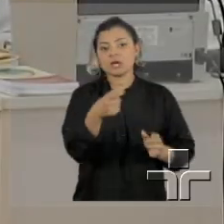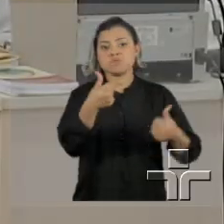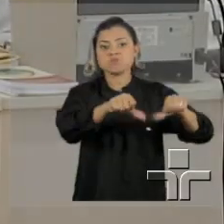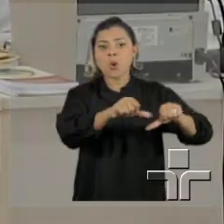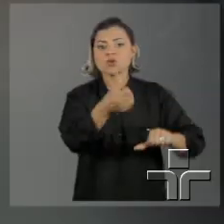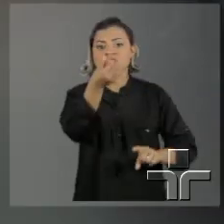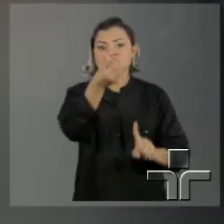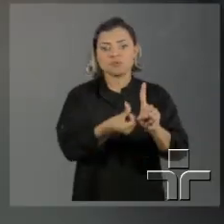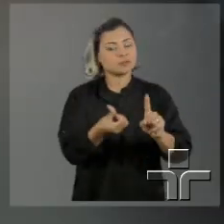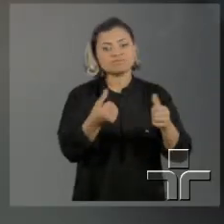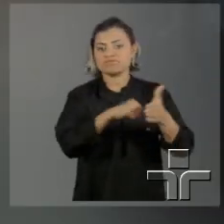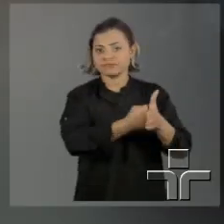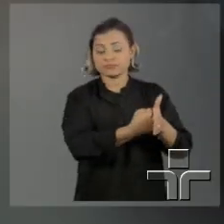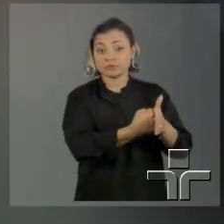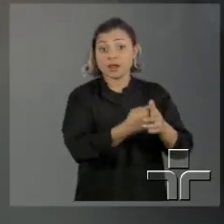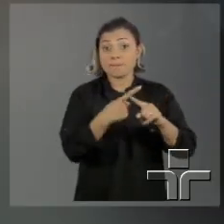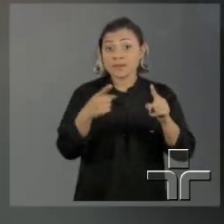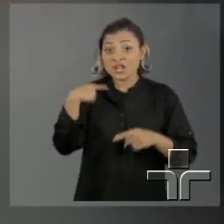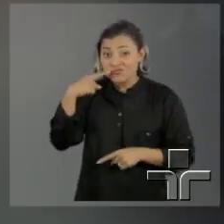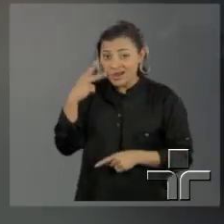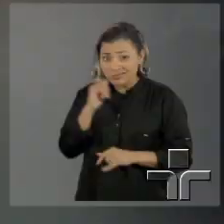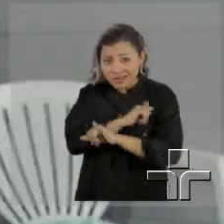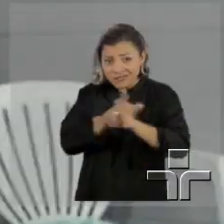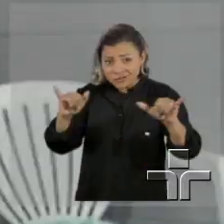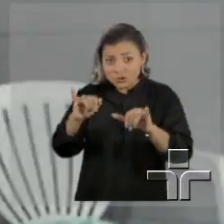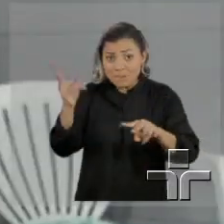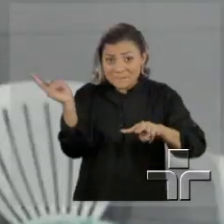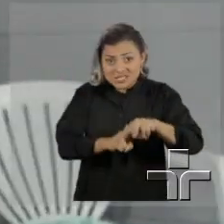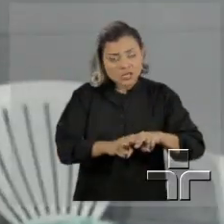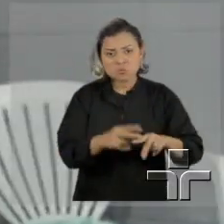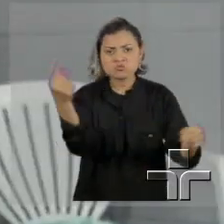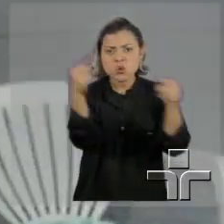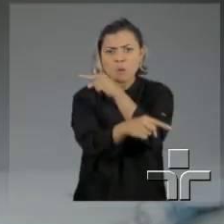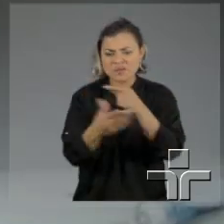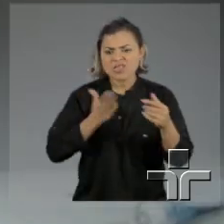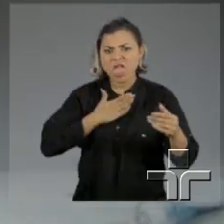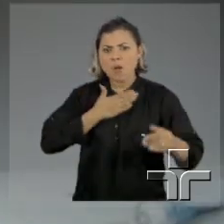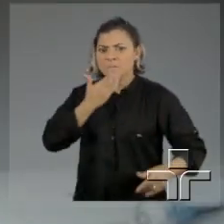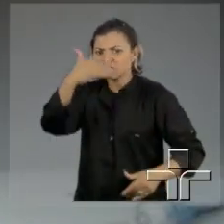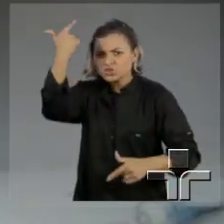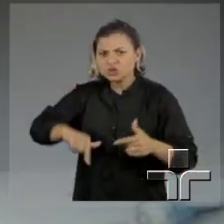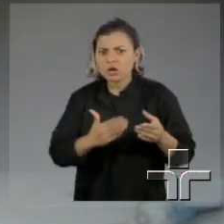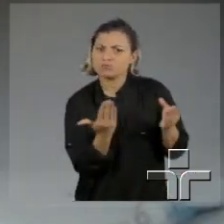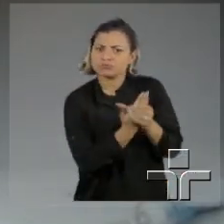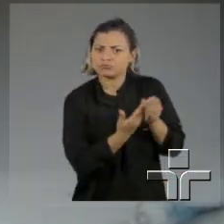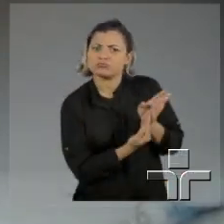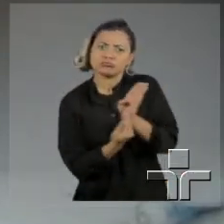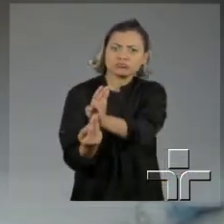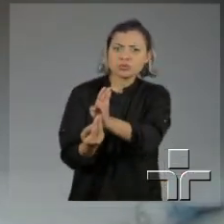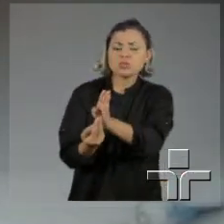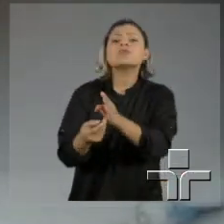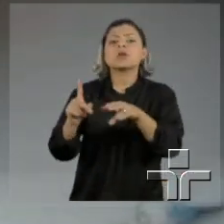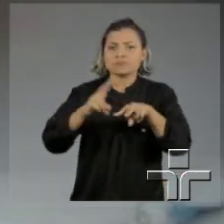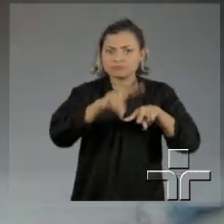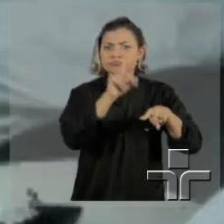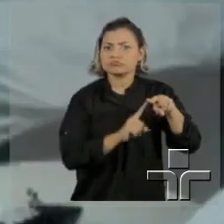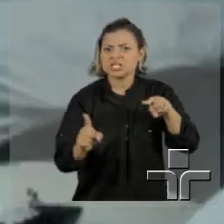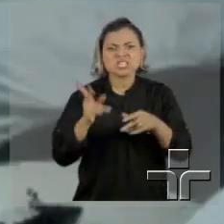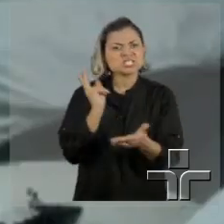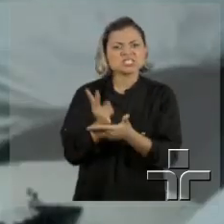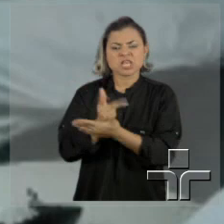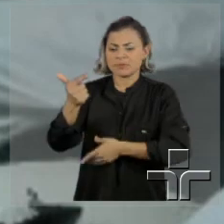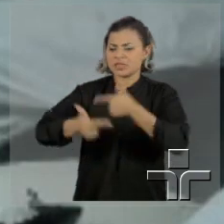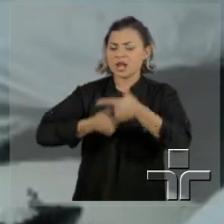6 meses. A defesa dele diz que a prisão é incabível, que vai recorrer da decisão e que José Ilson sempre se colocou